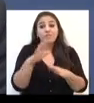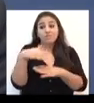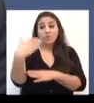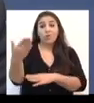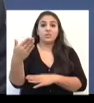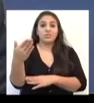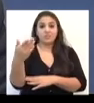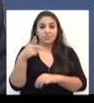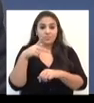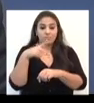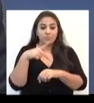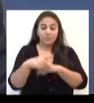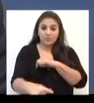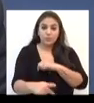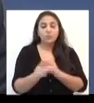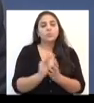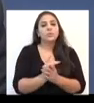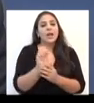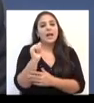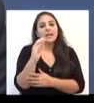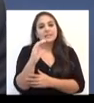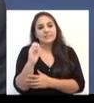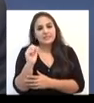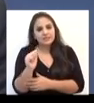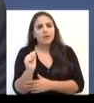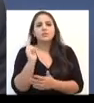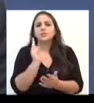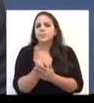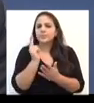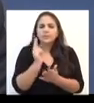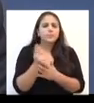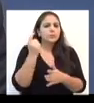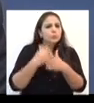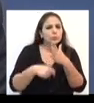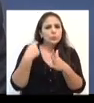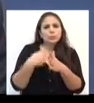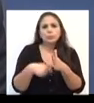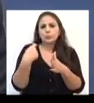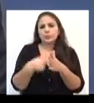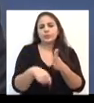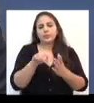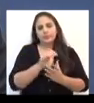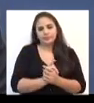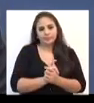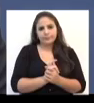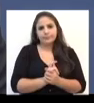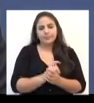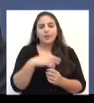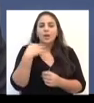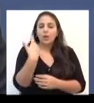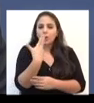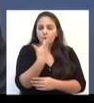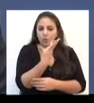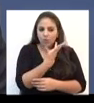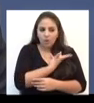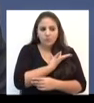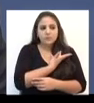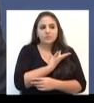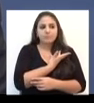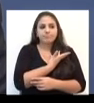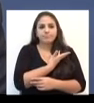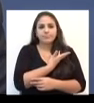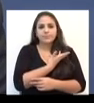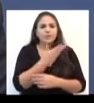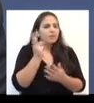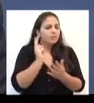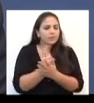frente das lutas por melhoria e de condições de vida das pessoas de Passo Fundo. Então nós, como